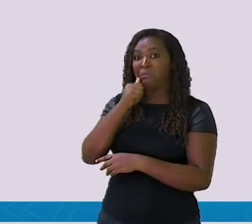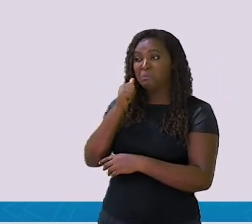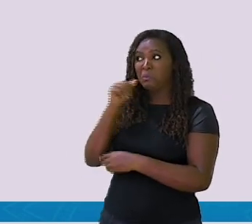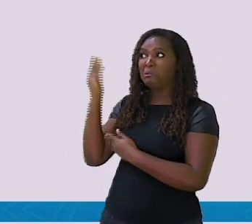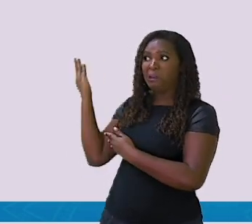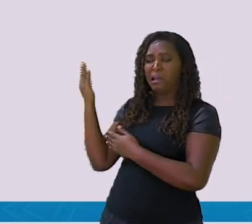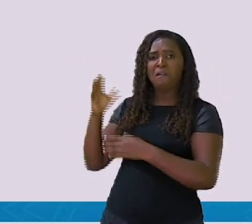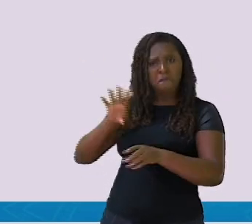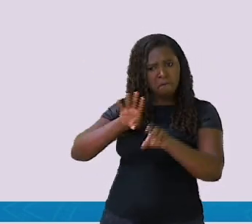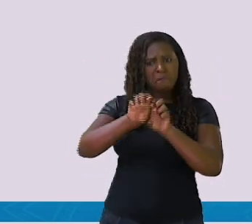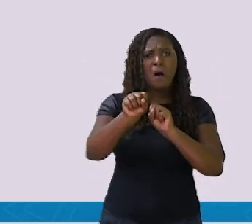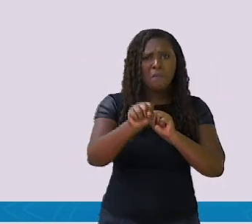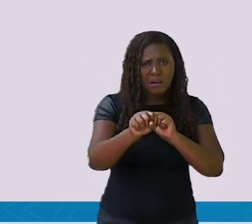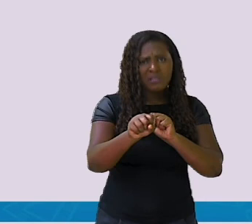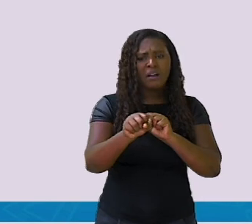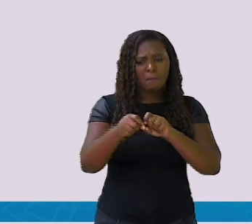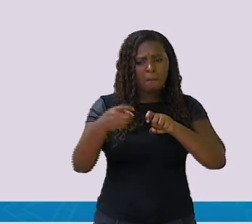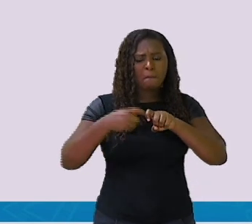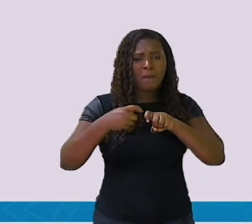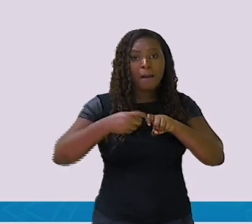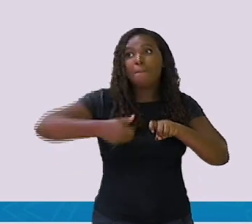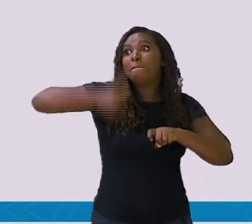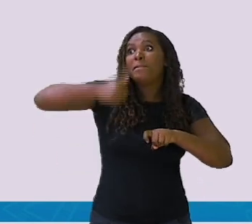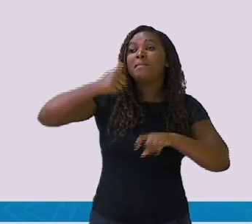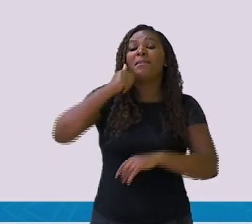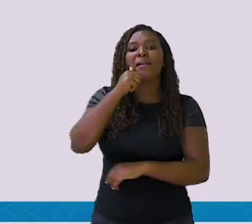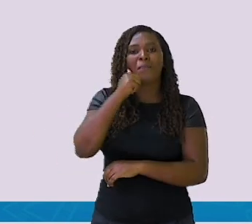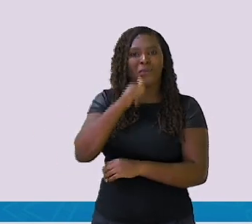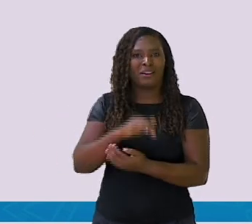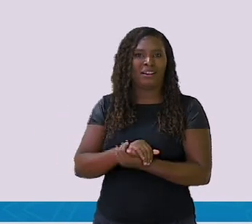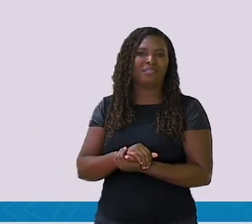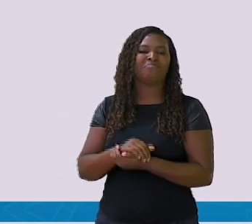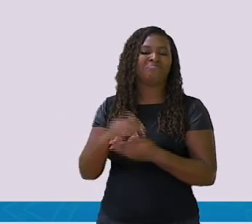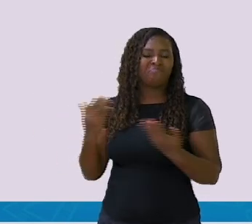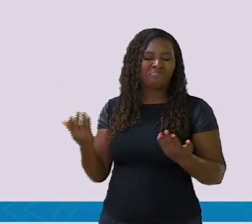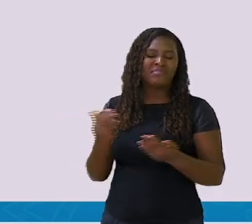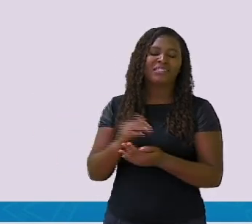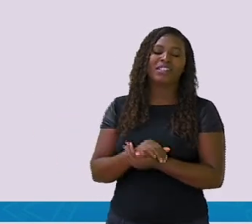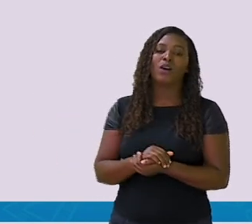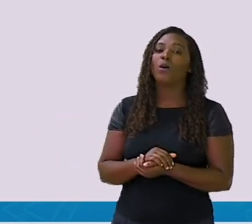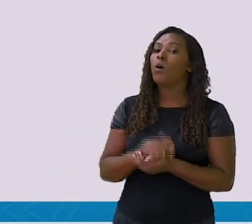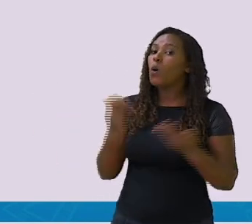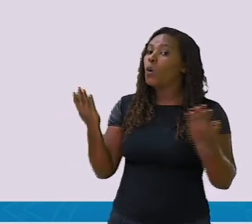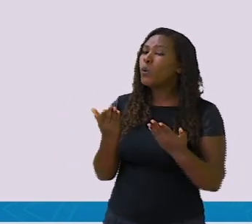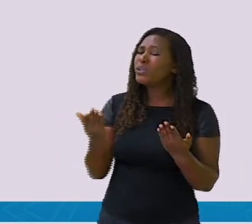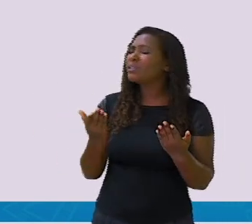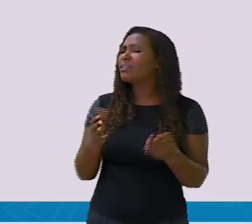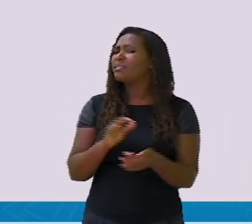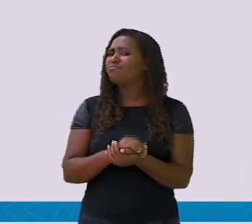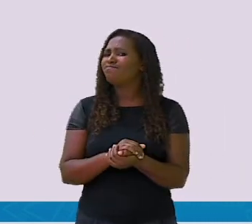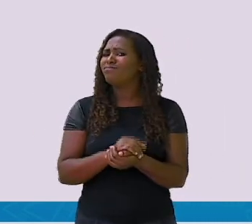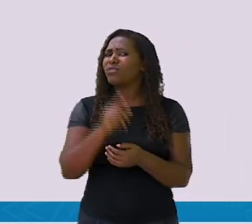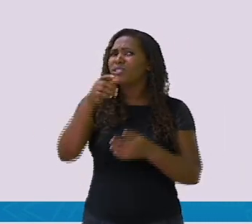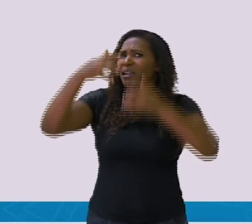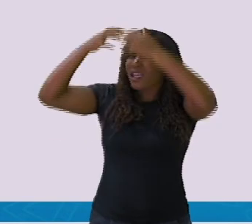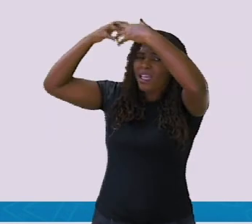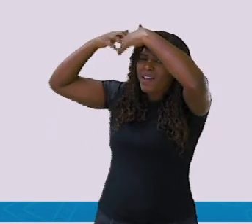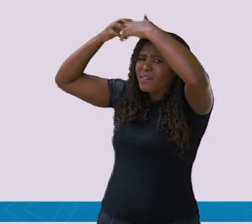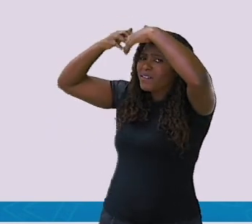queria deixar para vocês aqui um pensamento, né? Uma forma de ver a